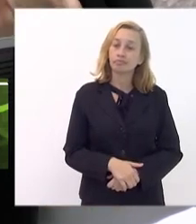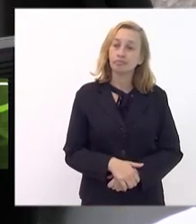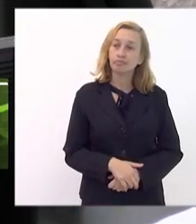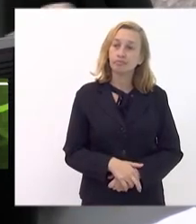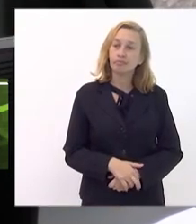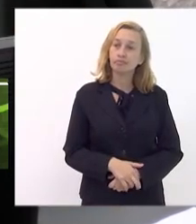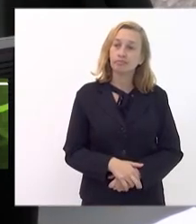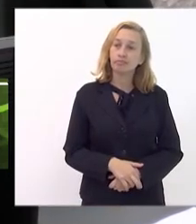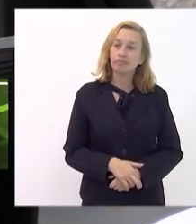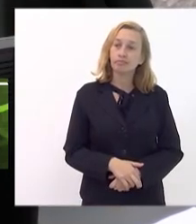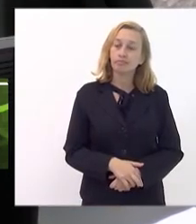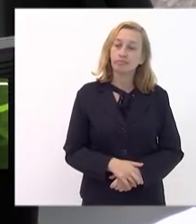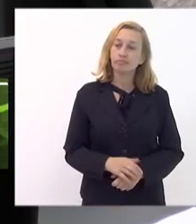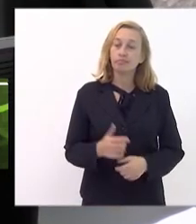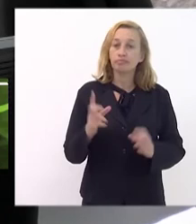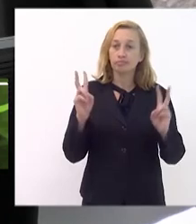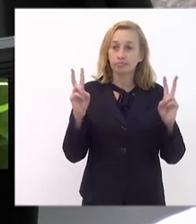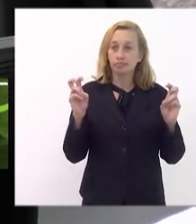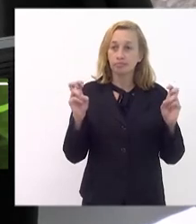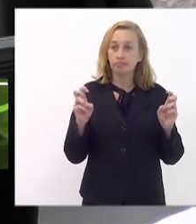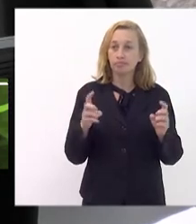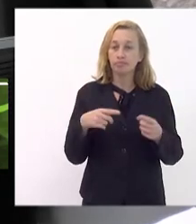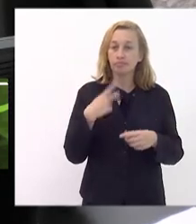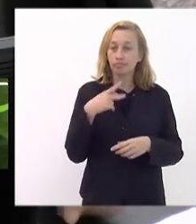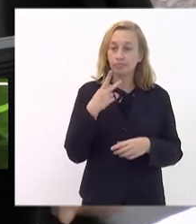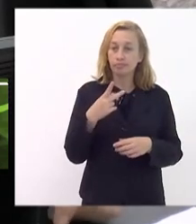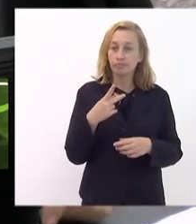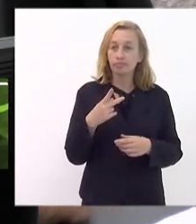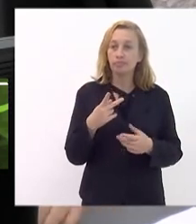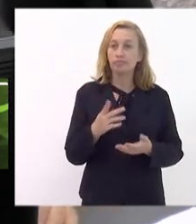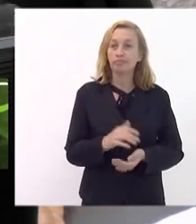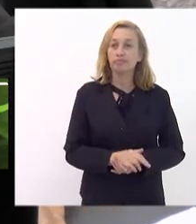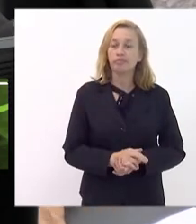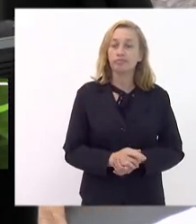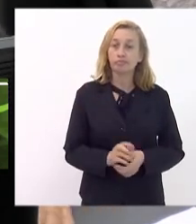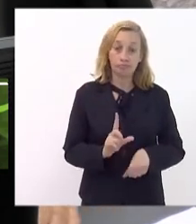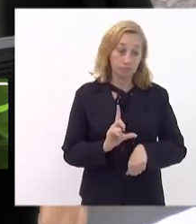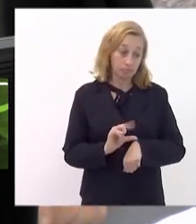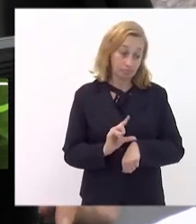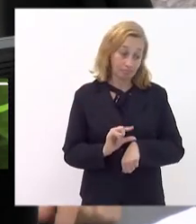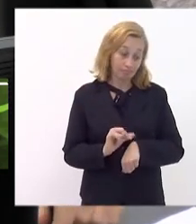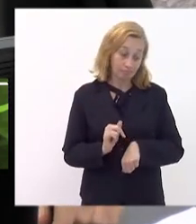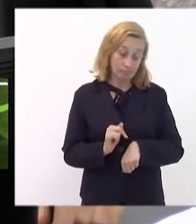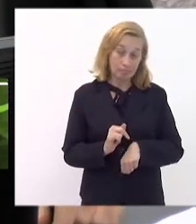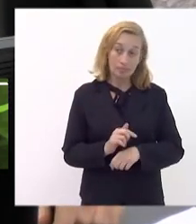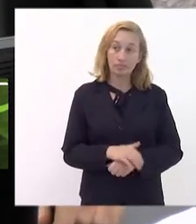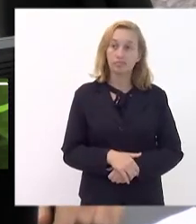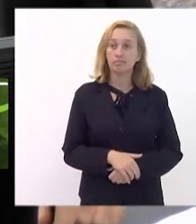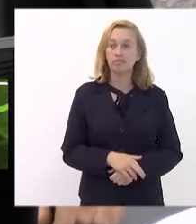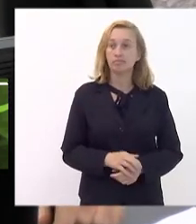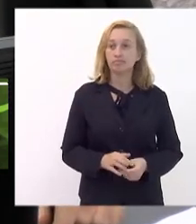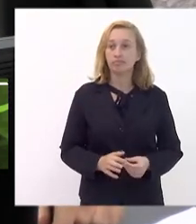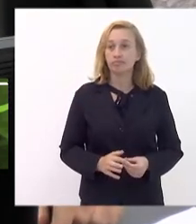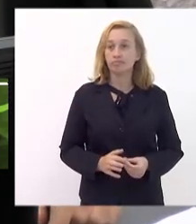Mais uma questão para a gente concluir em relação ao nosso INEC. São uma hora, a hora está boa.